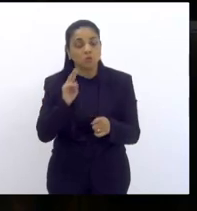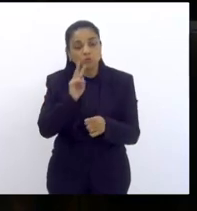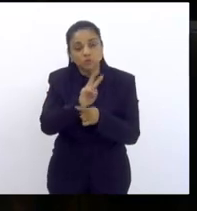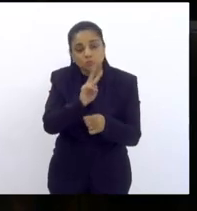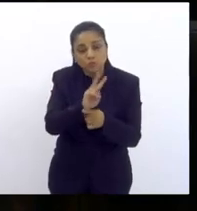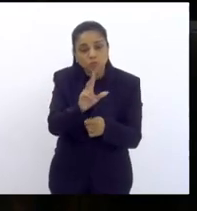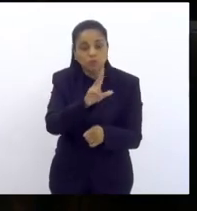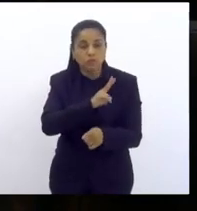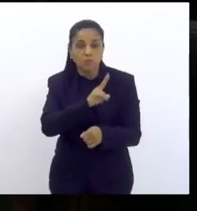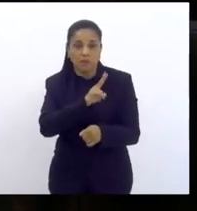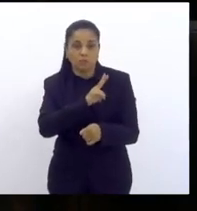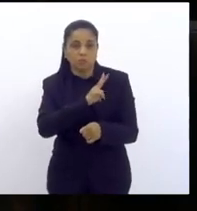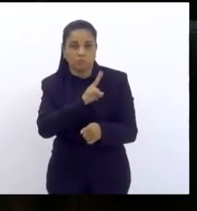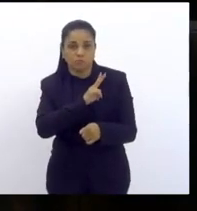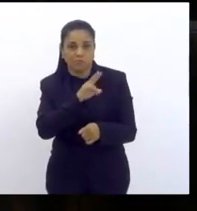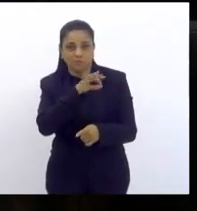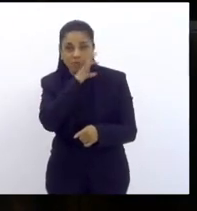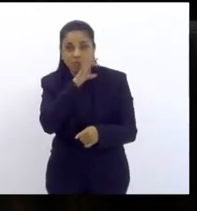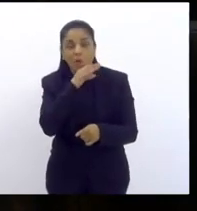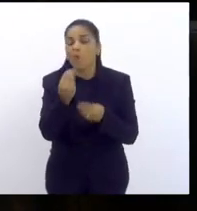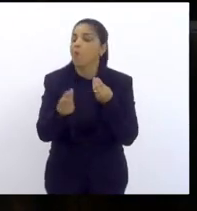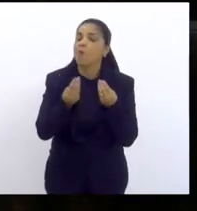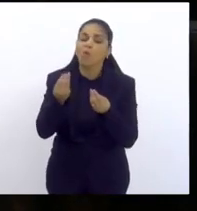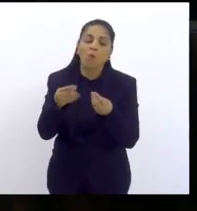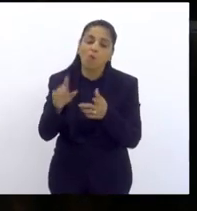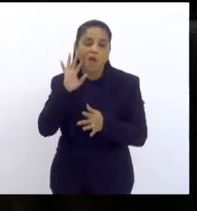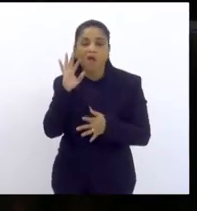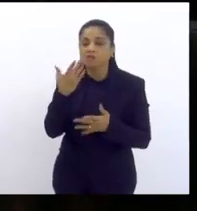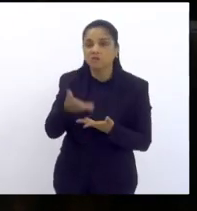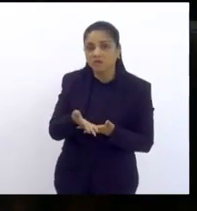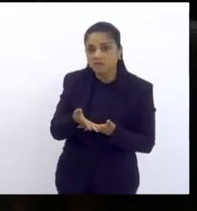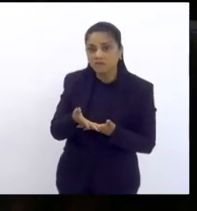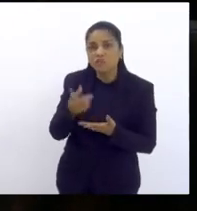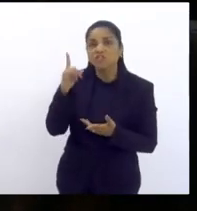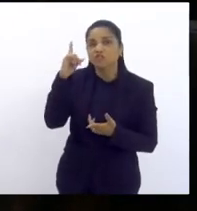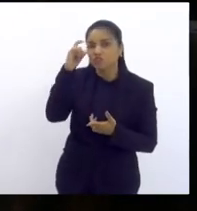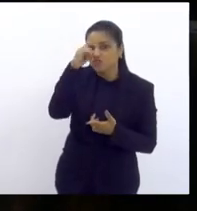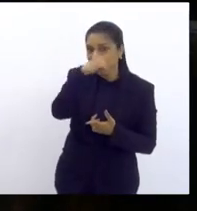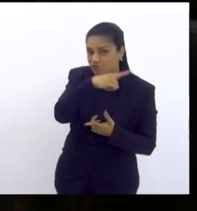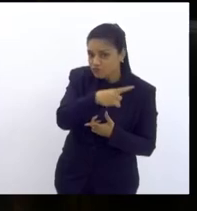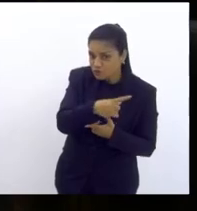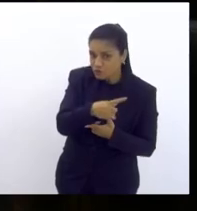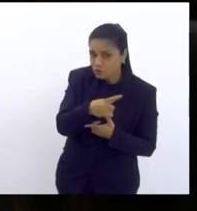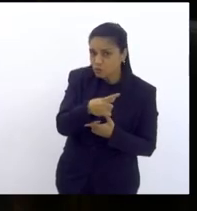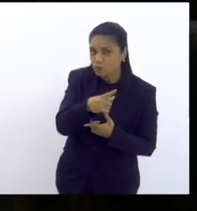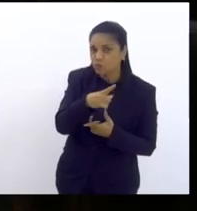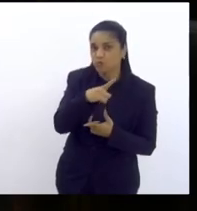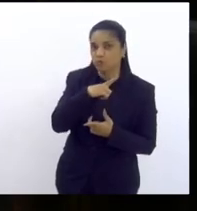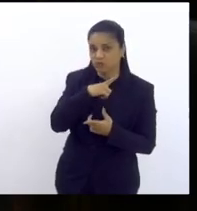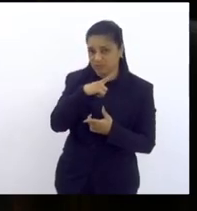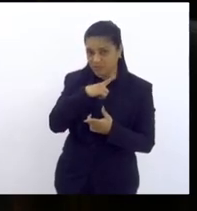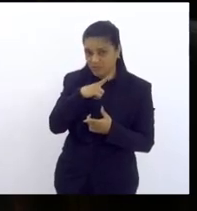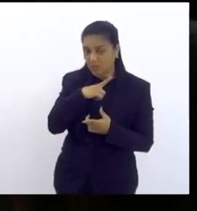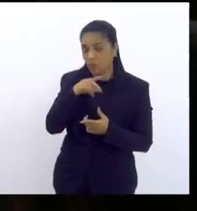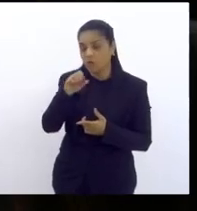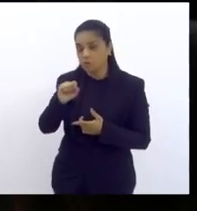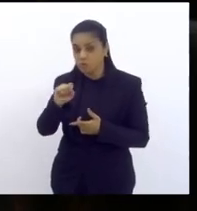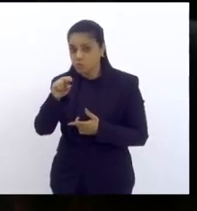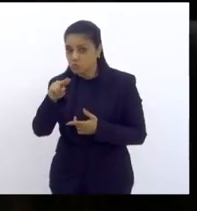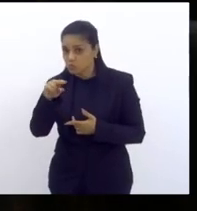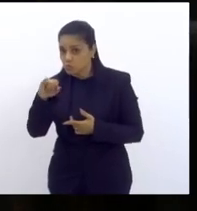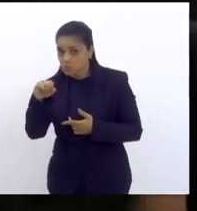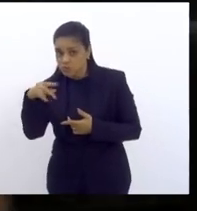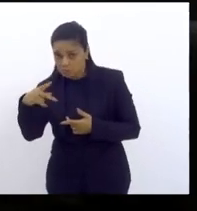protetores independente e aí como é que resolve já é difícil resolver do jeito que tá